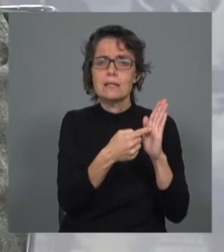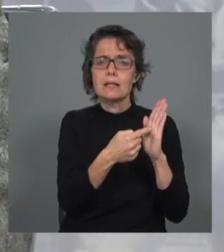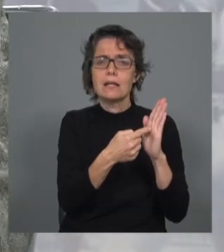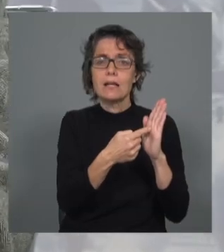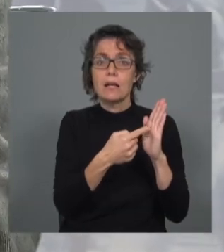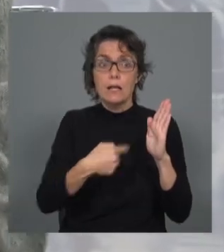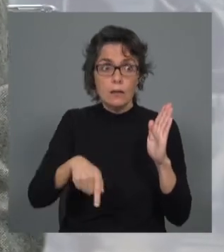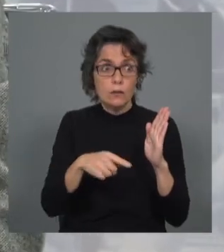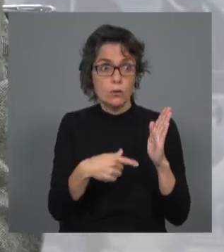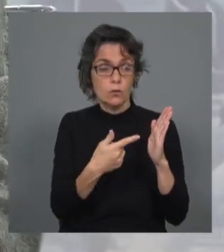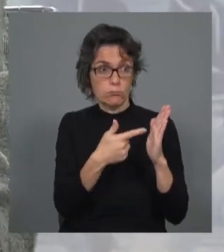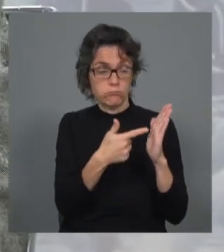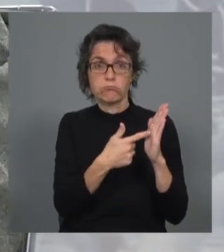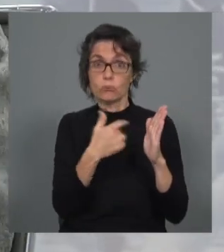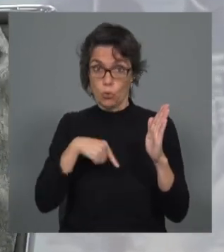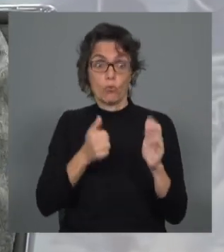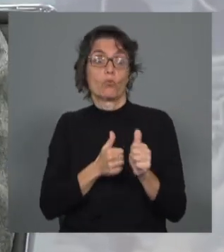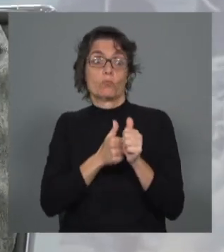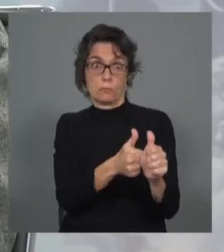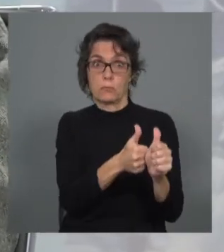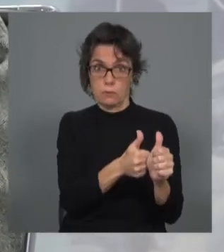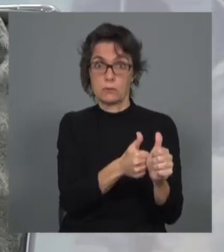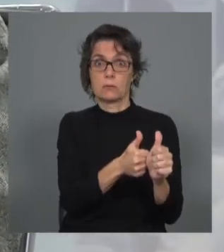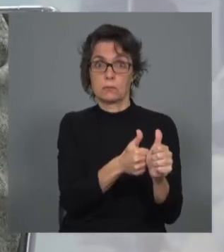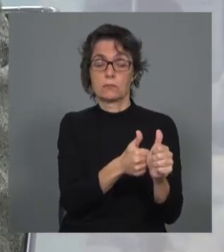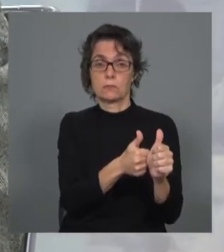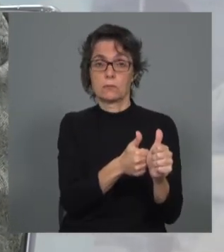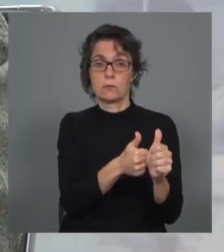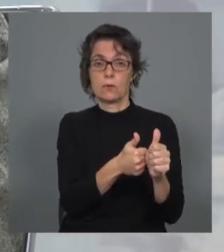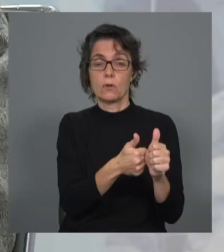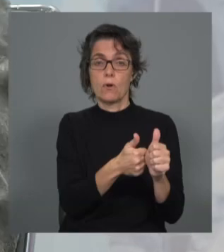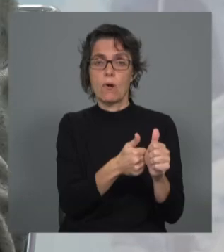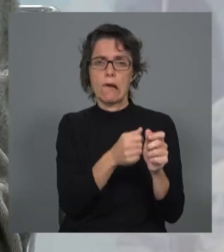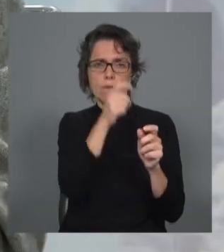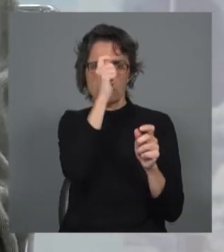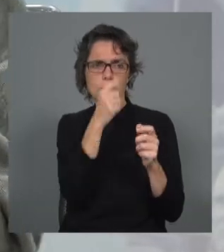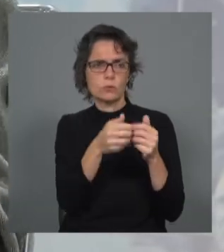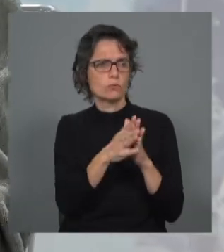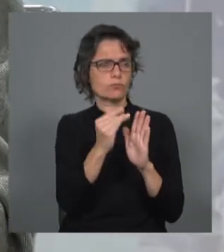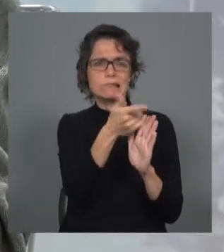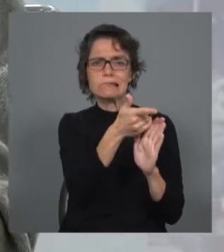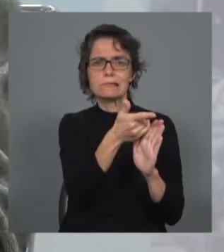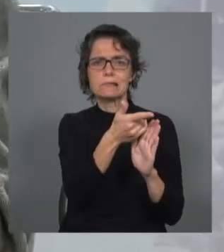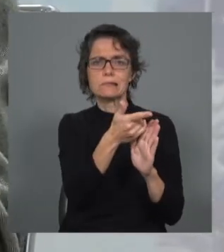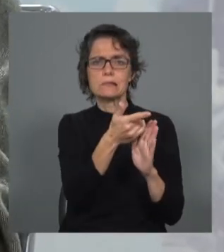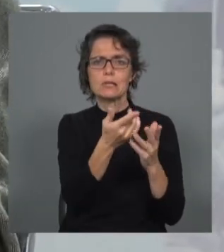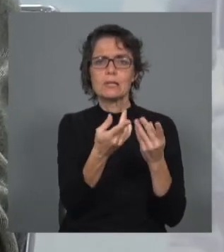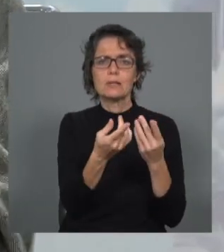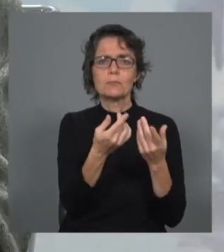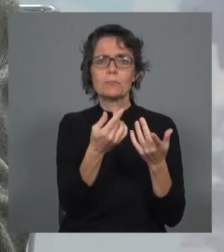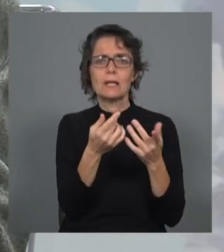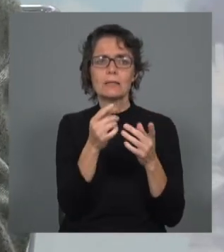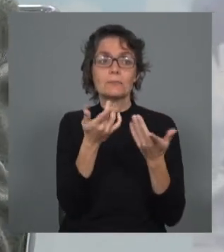ela e dissemos, vamos cumprir com todos os princípios para a chicane política, para a discussão